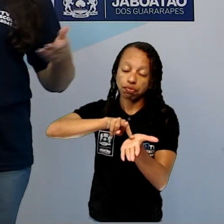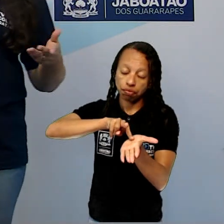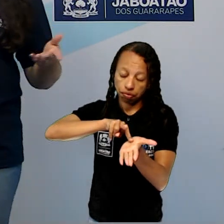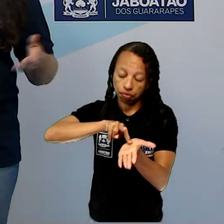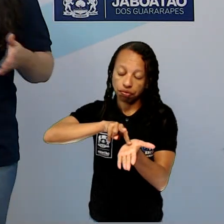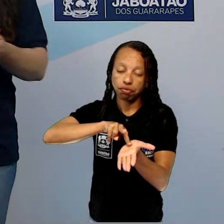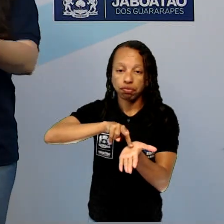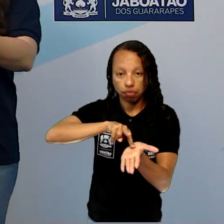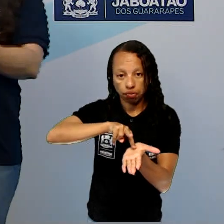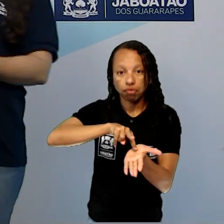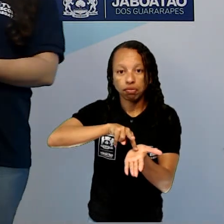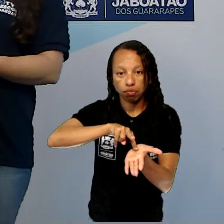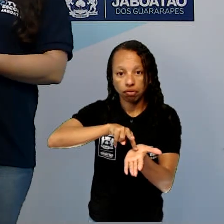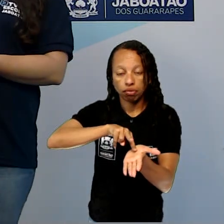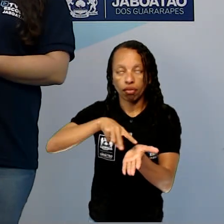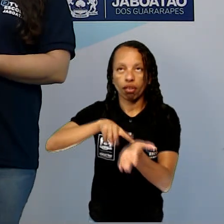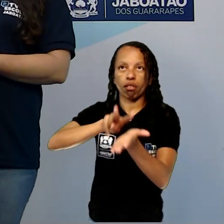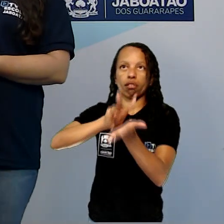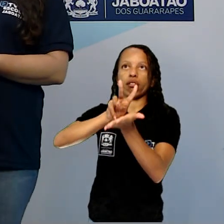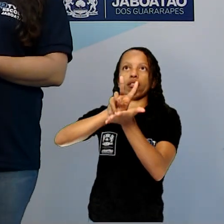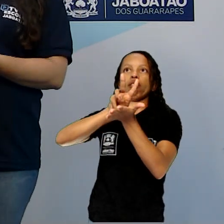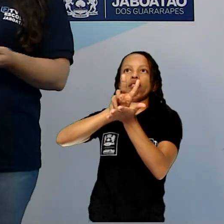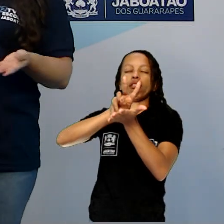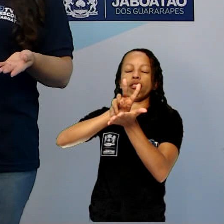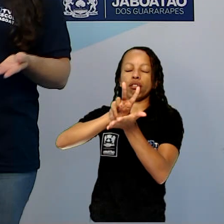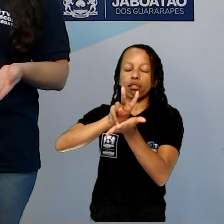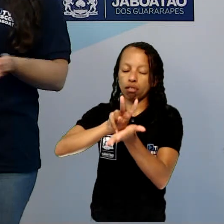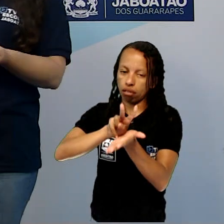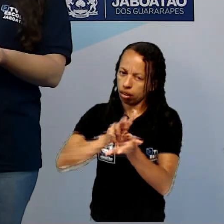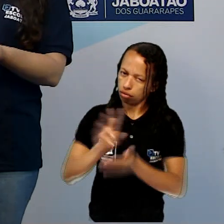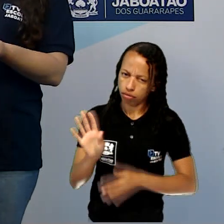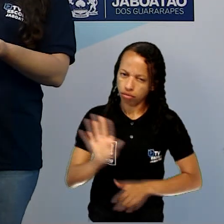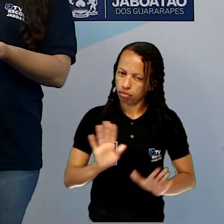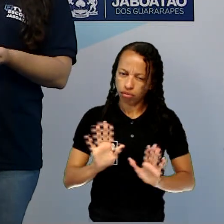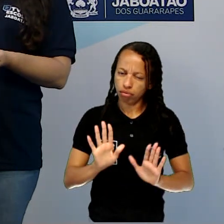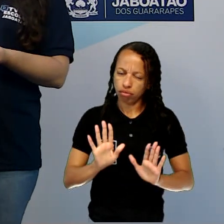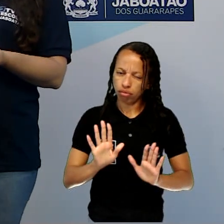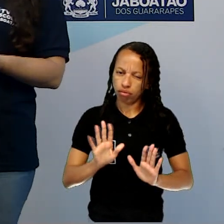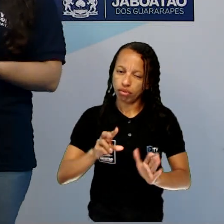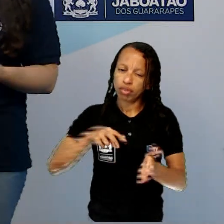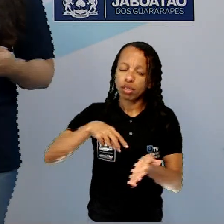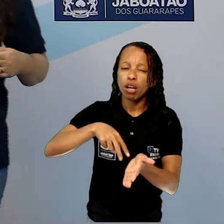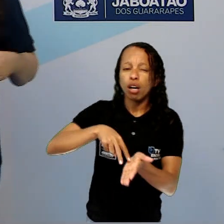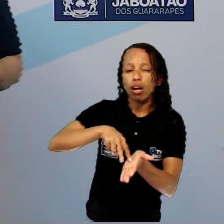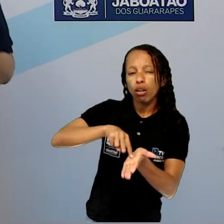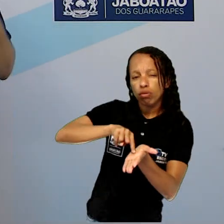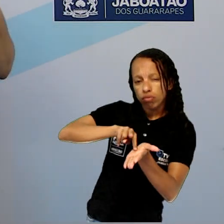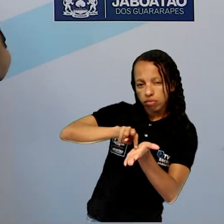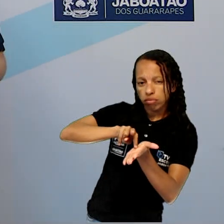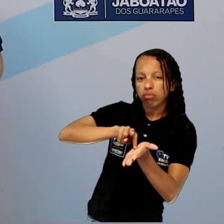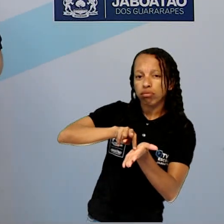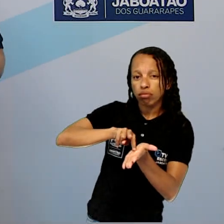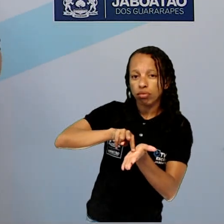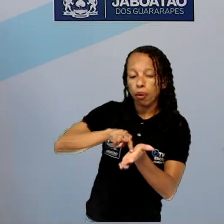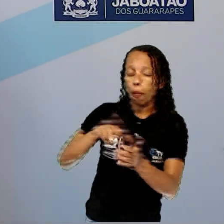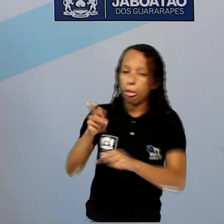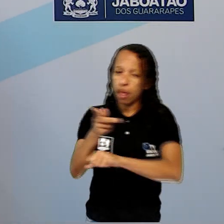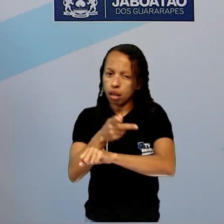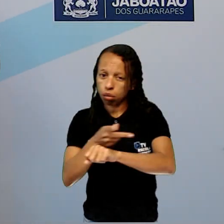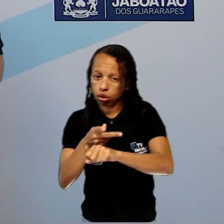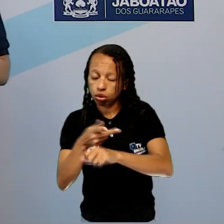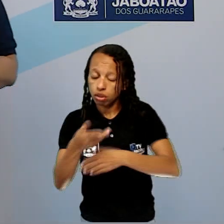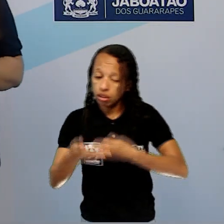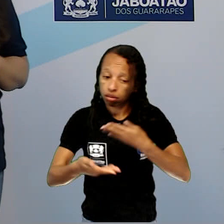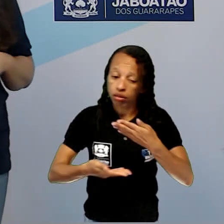sua fratura, não é levar e colocar, por exemplo, o pé em cima da cabeça, tá certo? É levar um pouco e procurar o